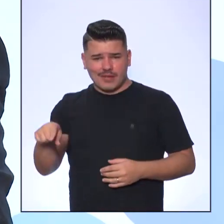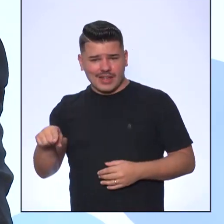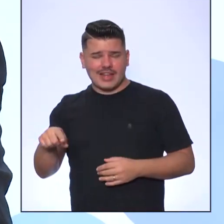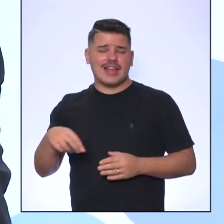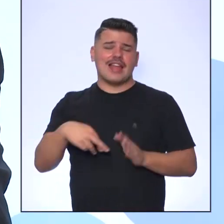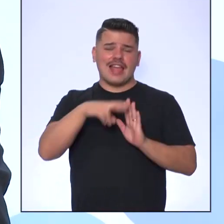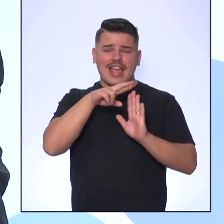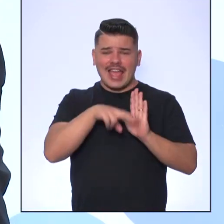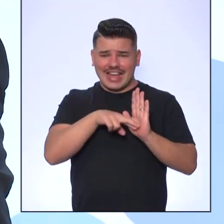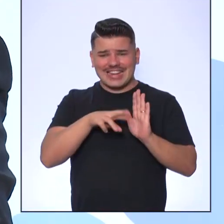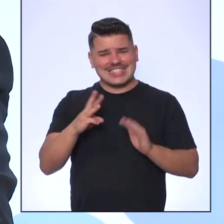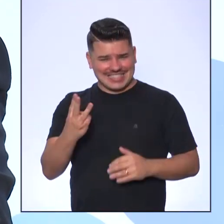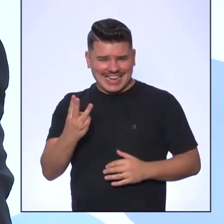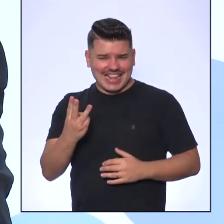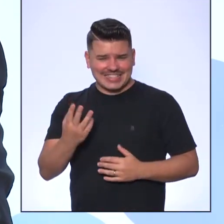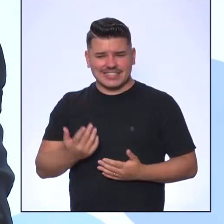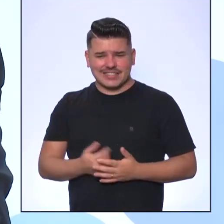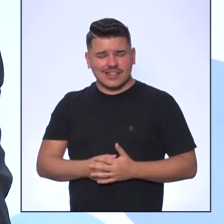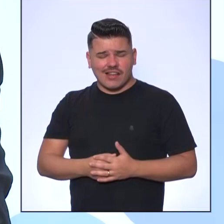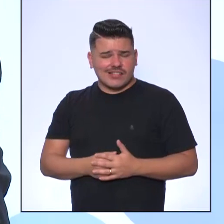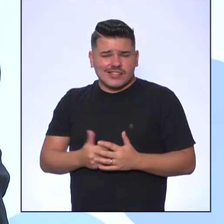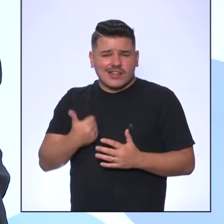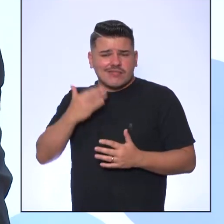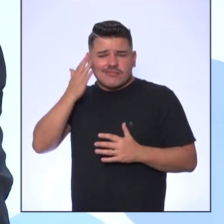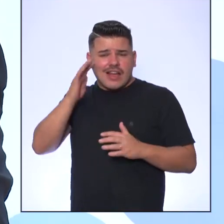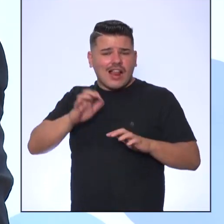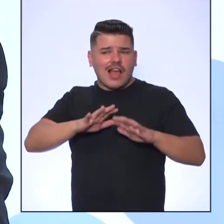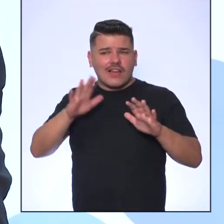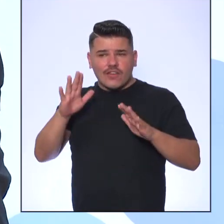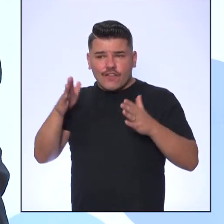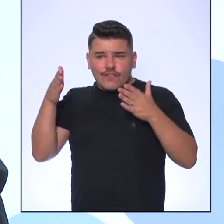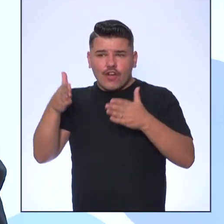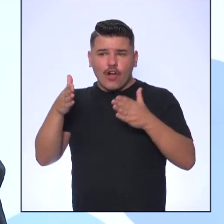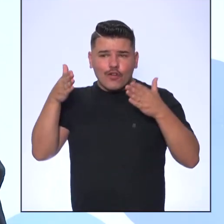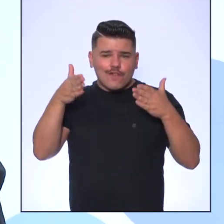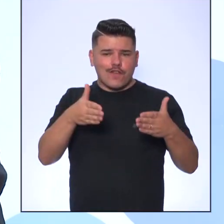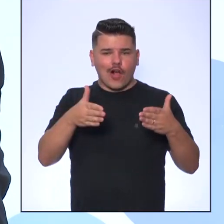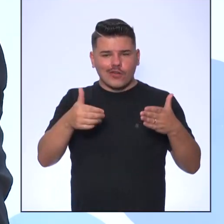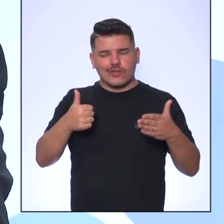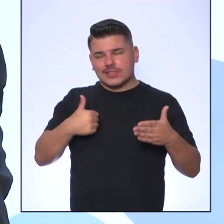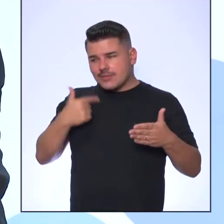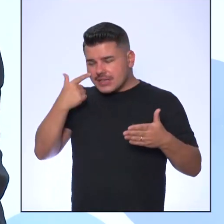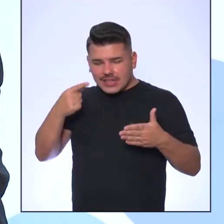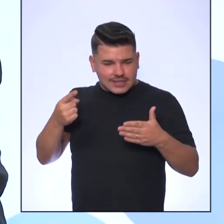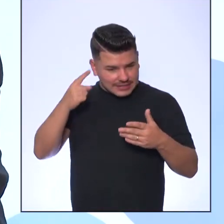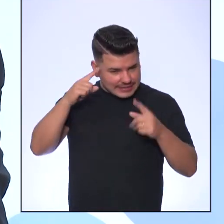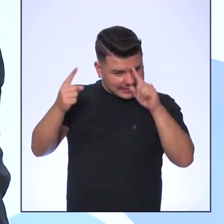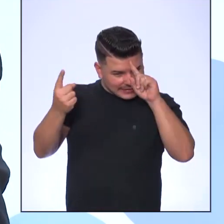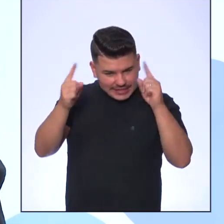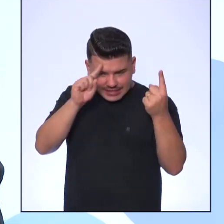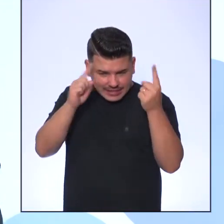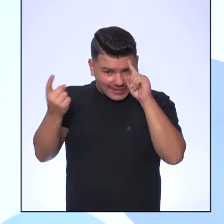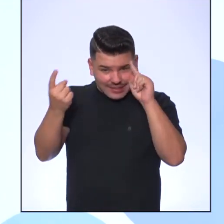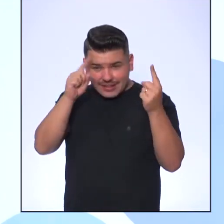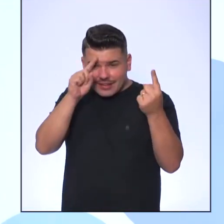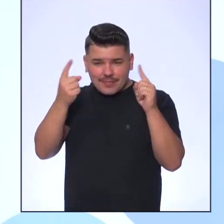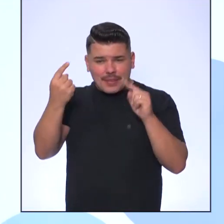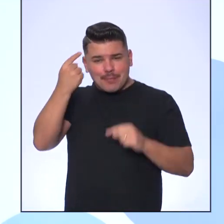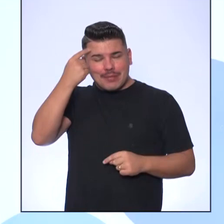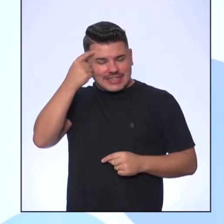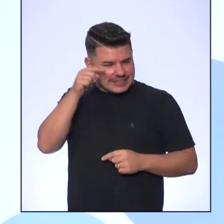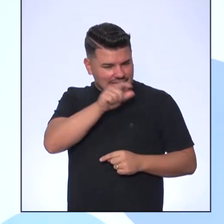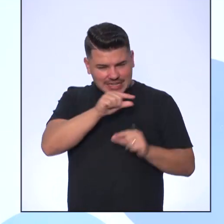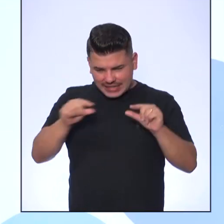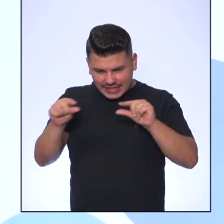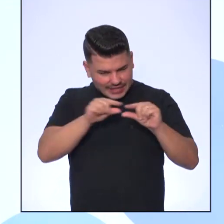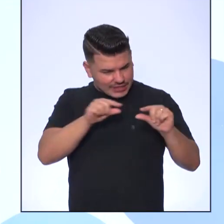gente se enrola tanto naquela interpretação. Este foco, essa concentração, essa interpretação é fundamental, especialmente para a